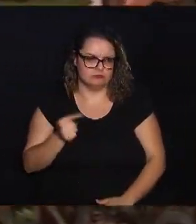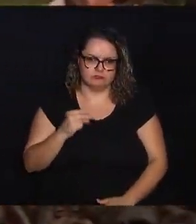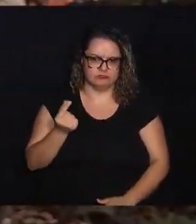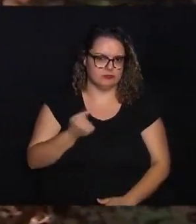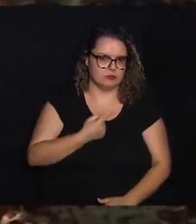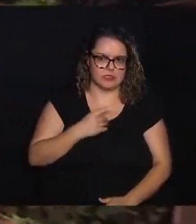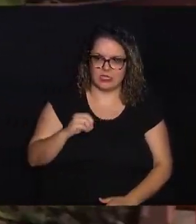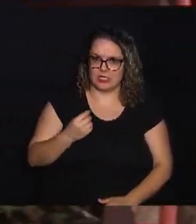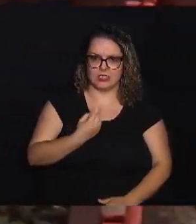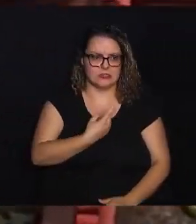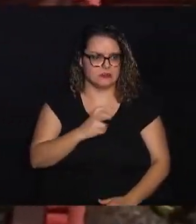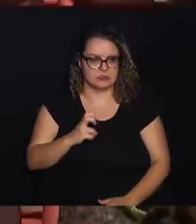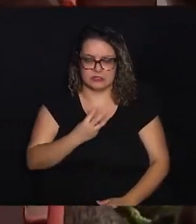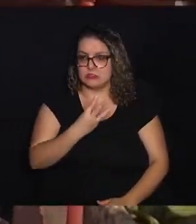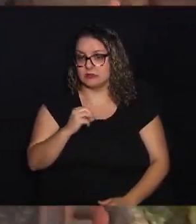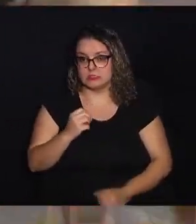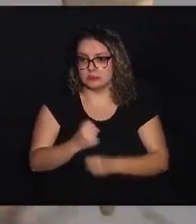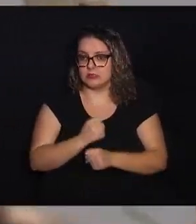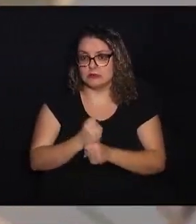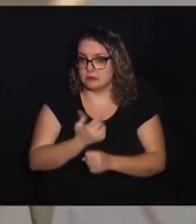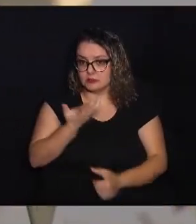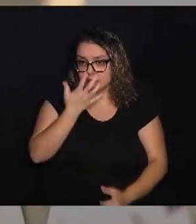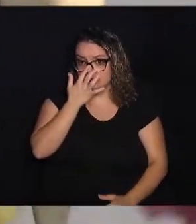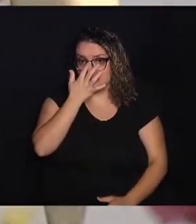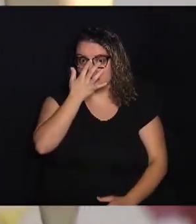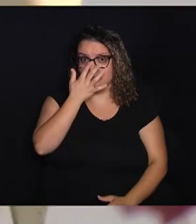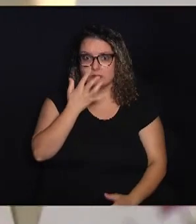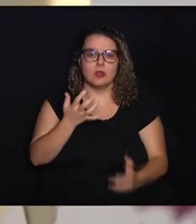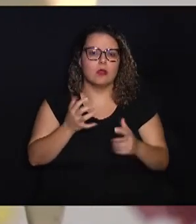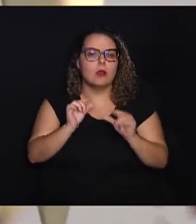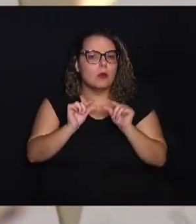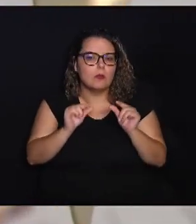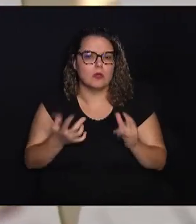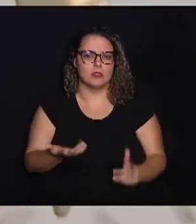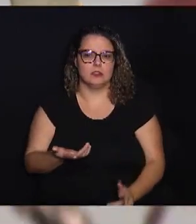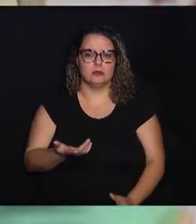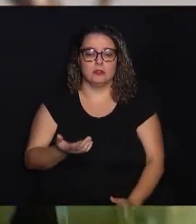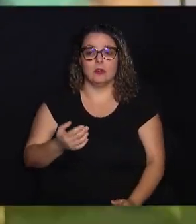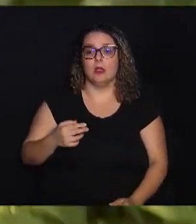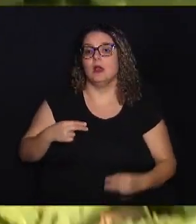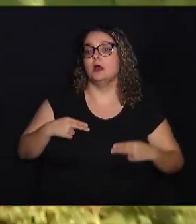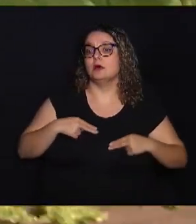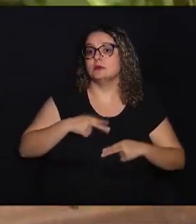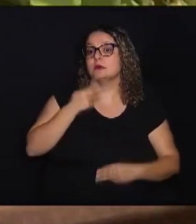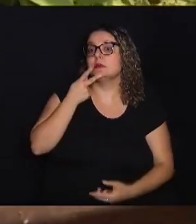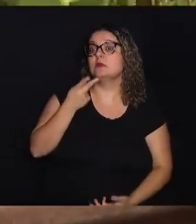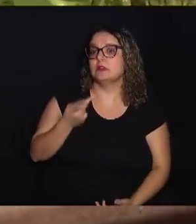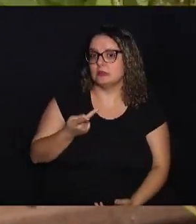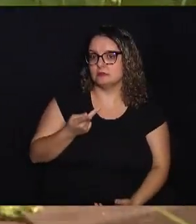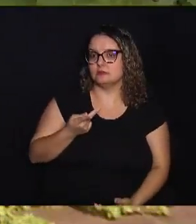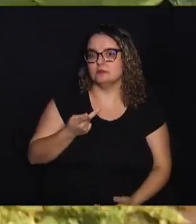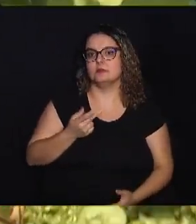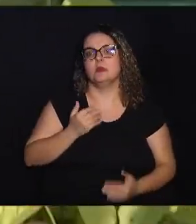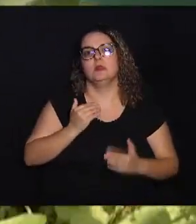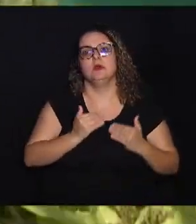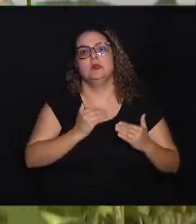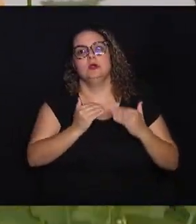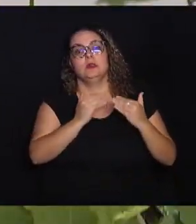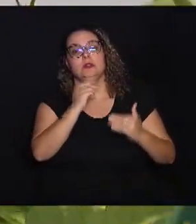15, 30 anos. E eu queria uma fatia desse bolo. E aí o Sebrae falava o seguinte, olha, cresça no seu